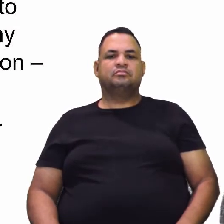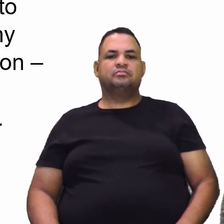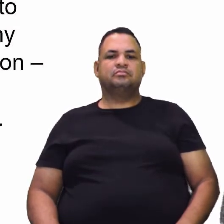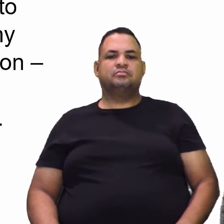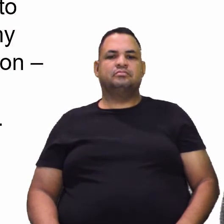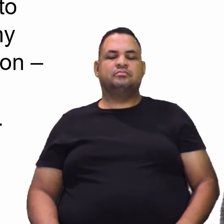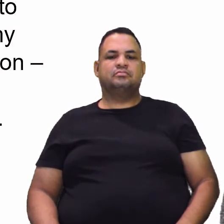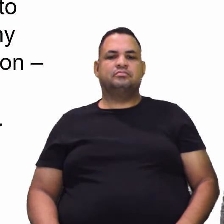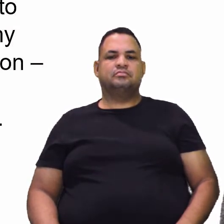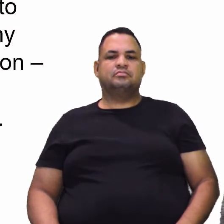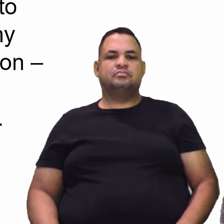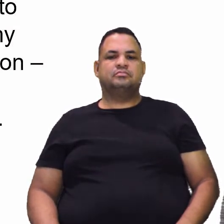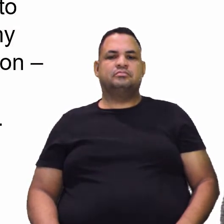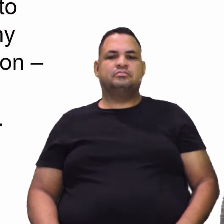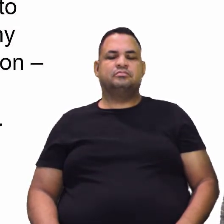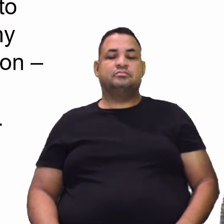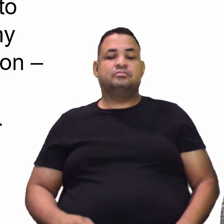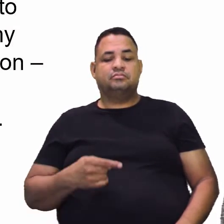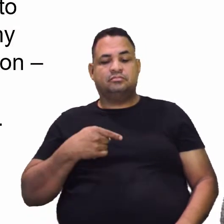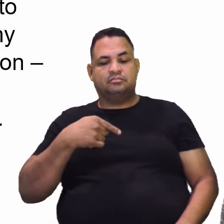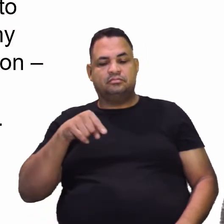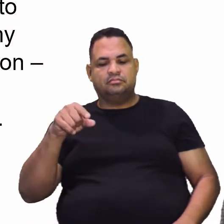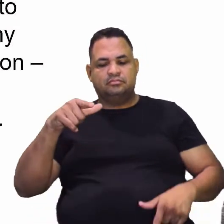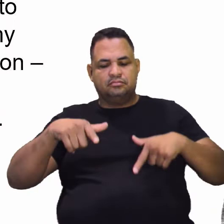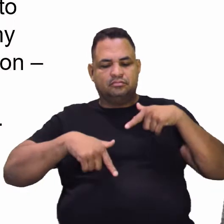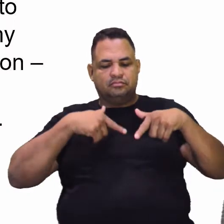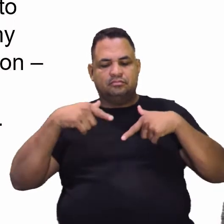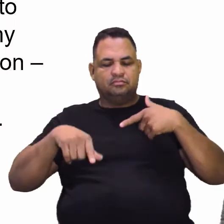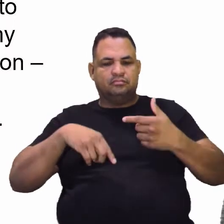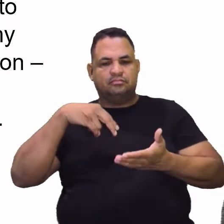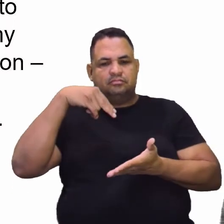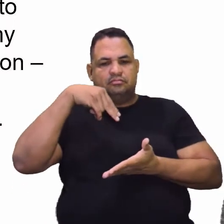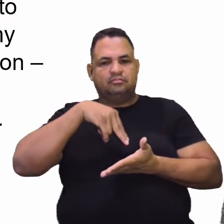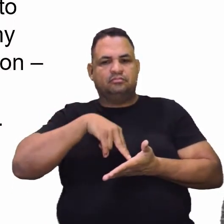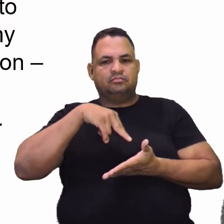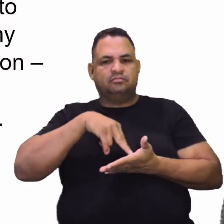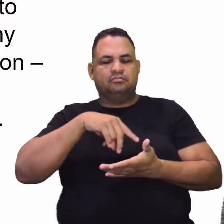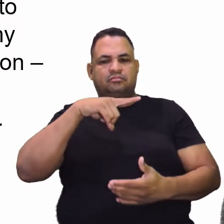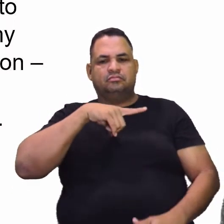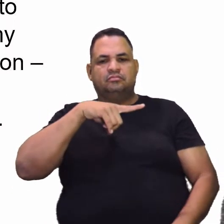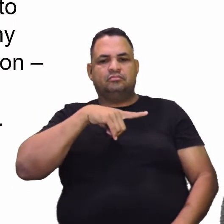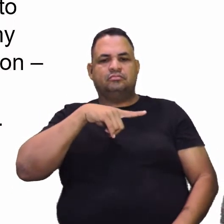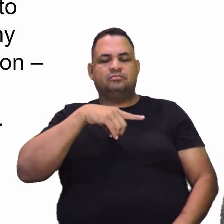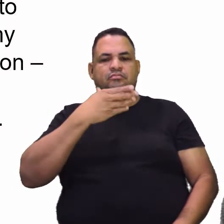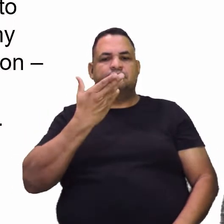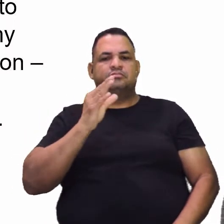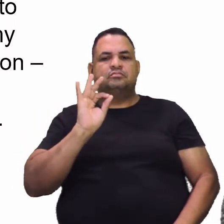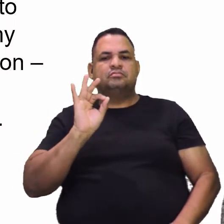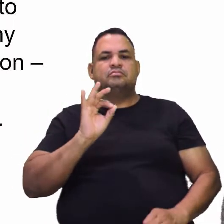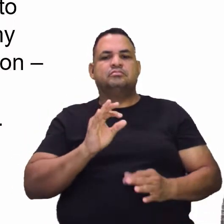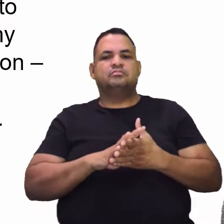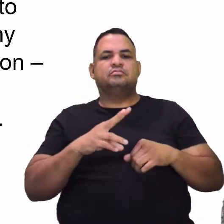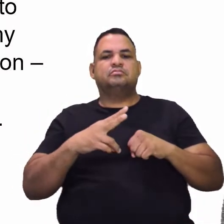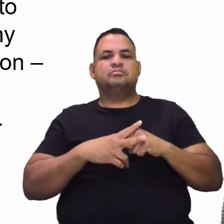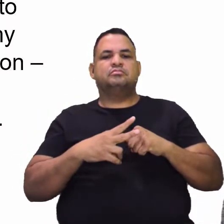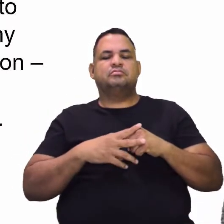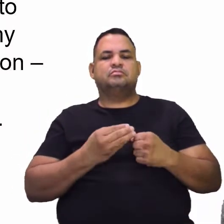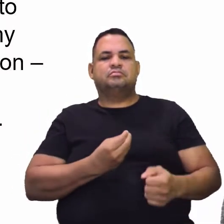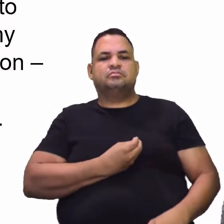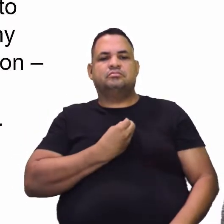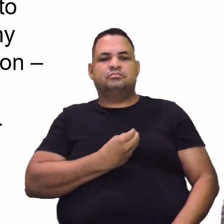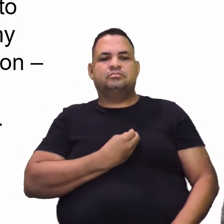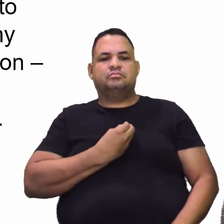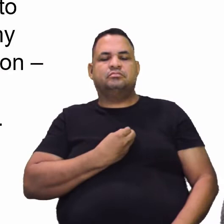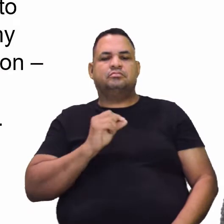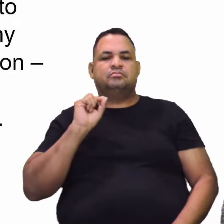work in the morning. Eu vou pro trabalho pela manhã. Aí eu tenho aqui o quê? Forma verbal do Simple Present, eu